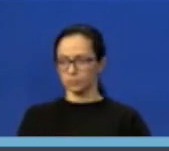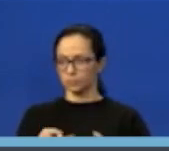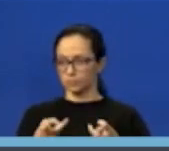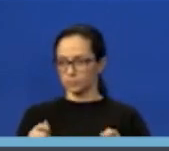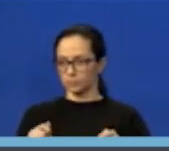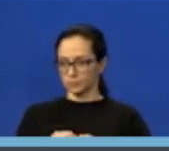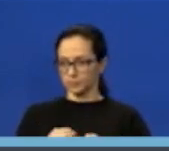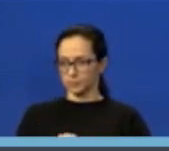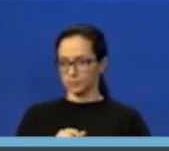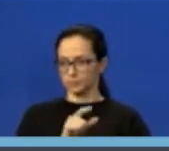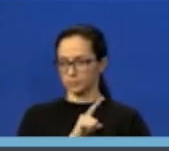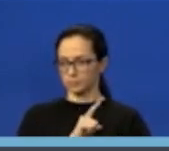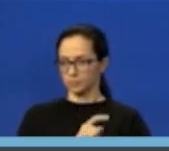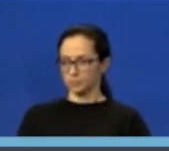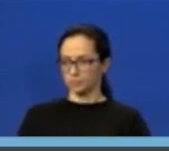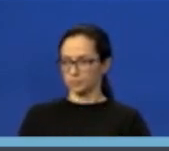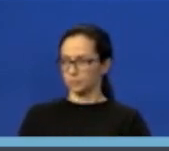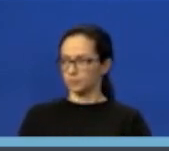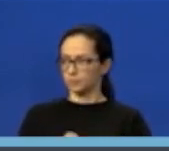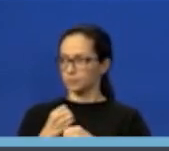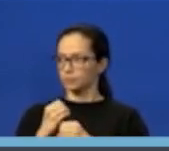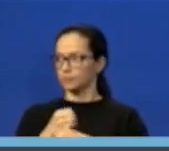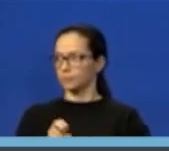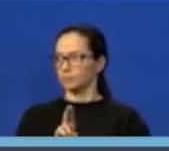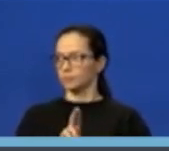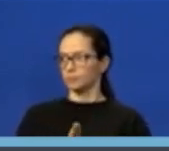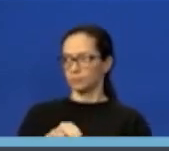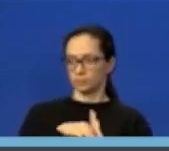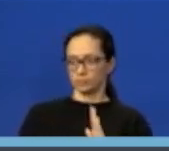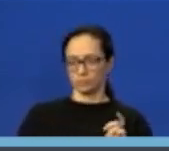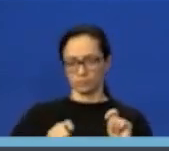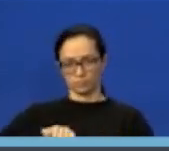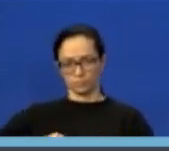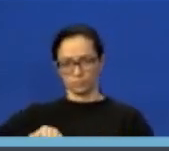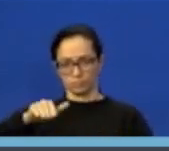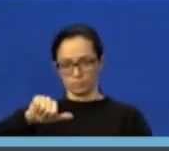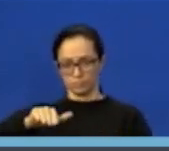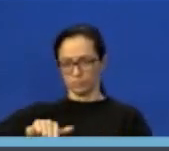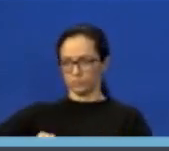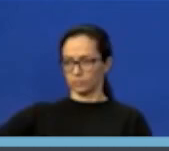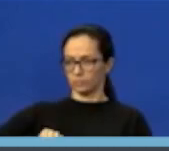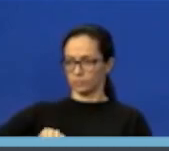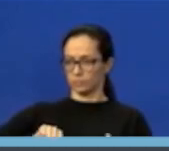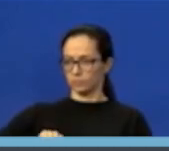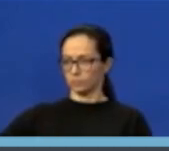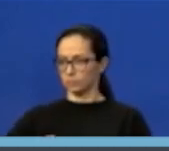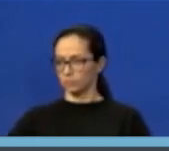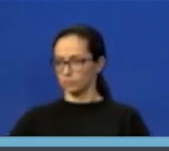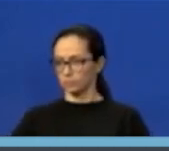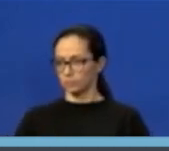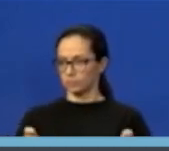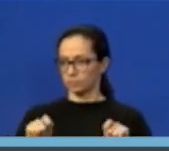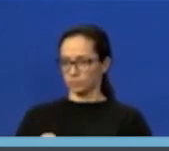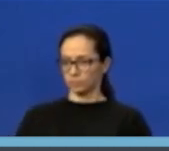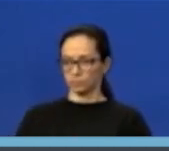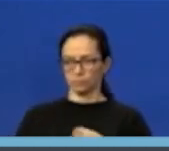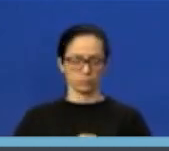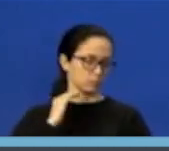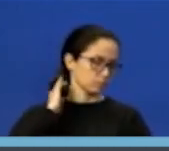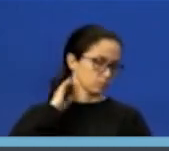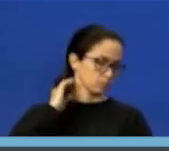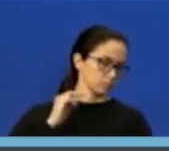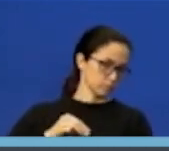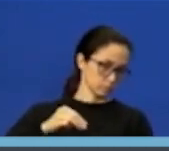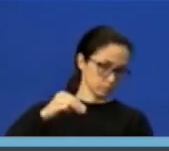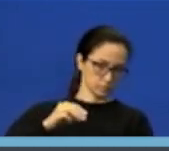líquido cefalorraquidiano, e ele é o principal método, né, para avaliação e acompanhamento, por exemplo, da meningite.